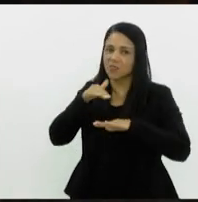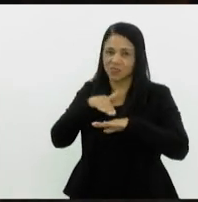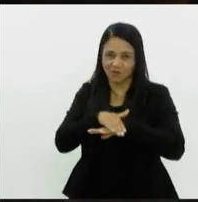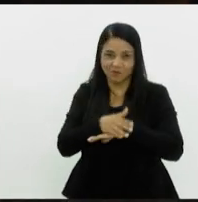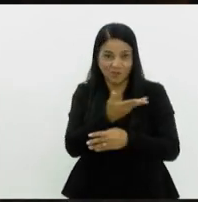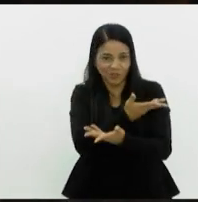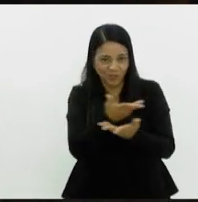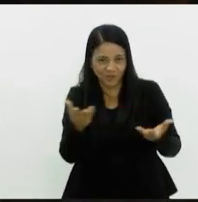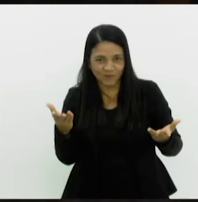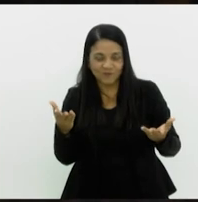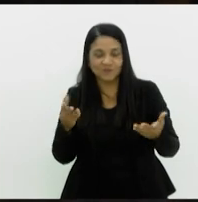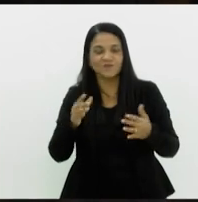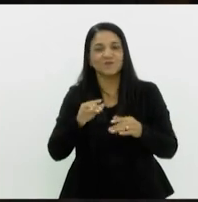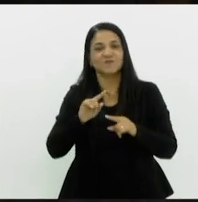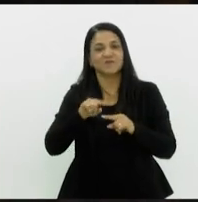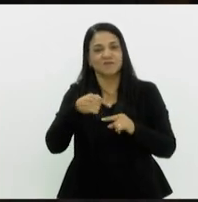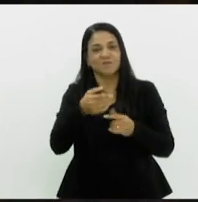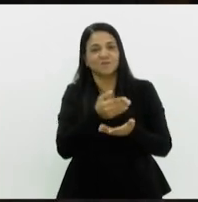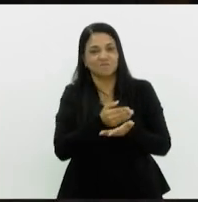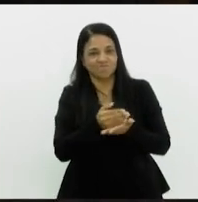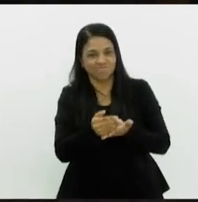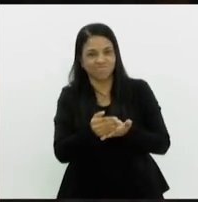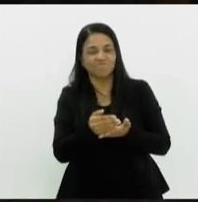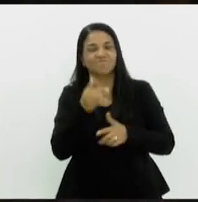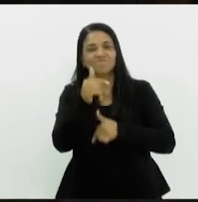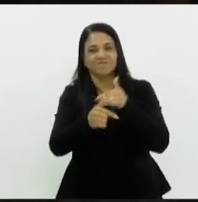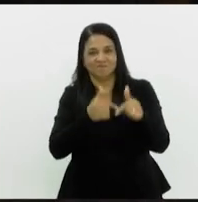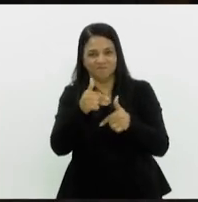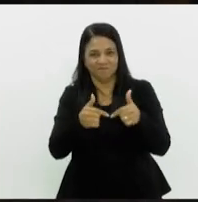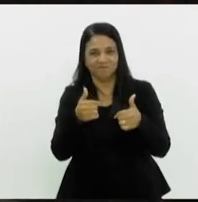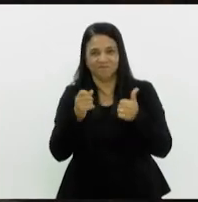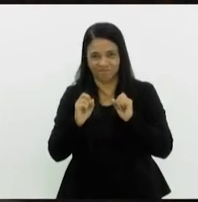gente inicia a nossa rotina de trabalho aqui.